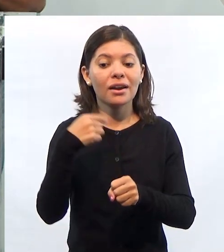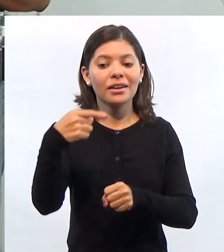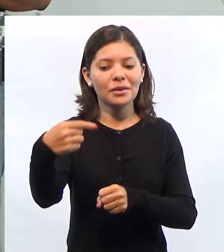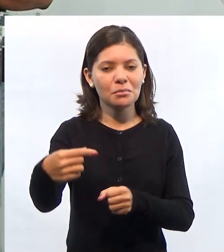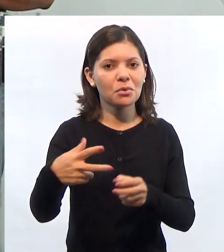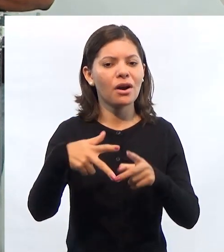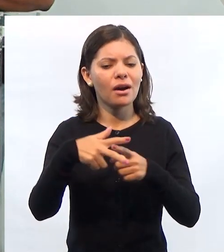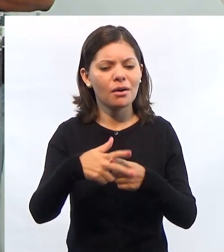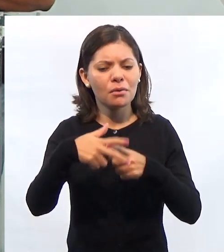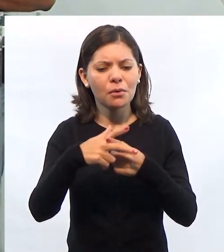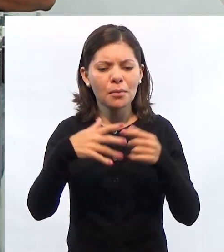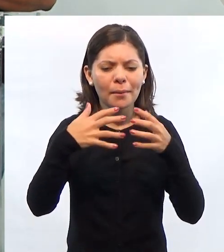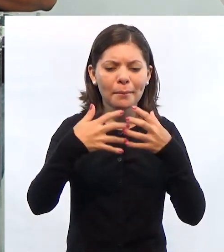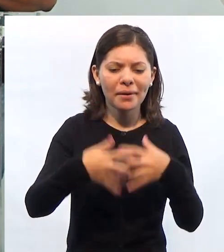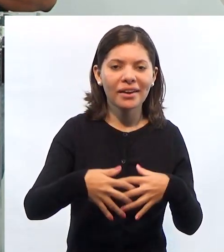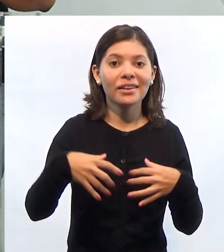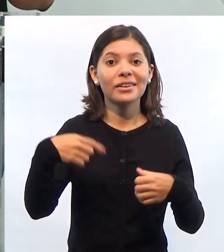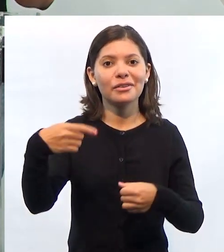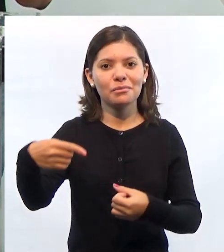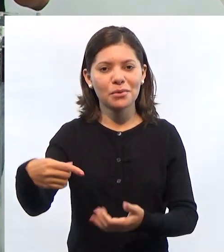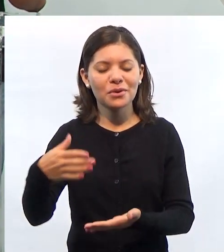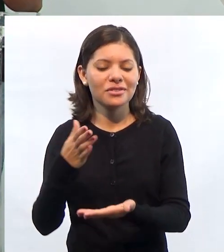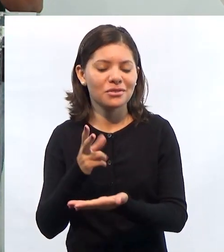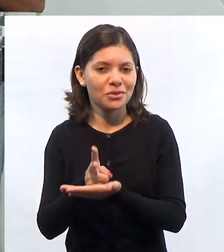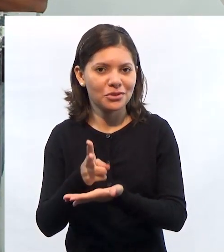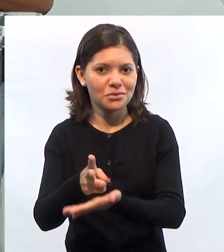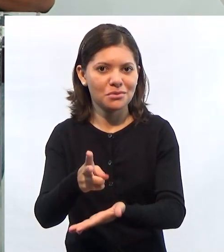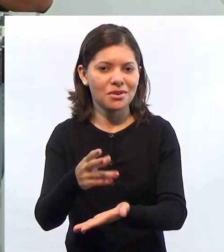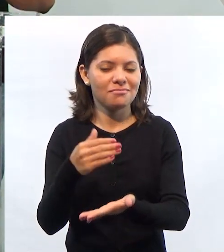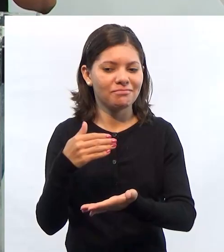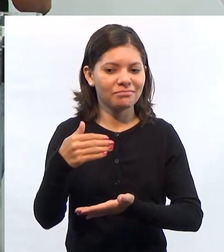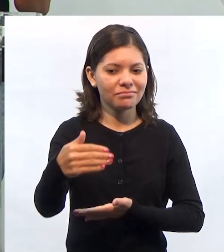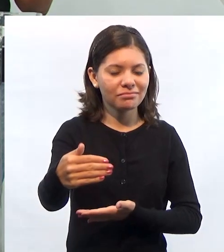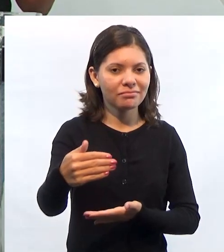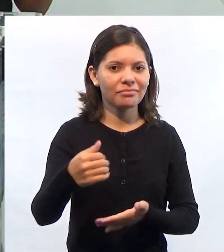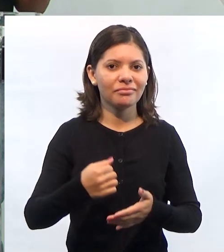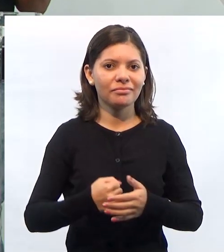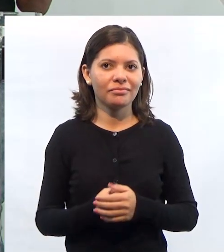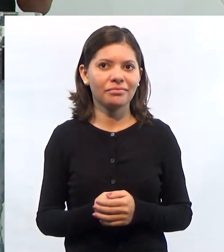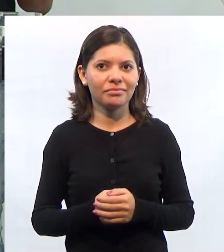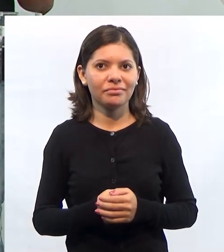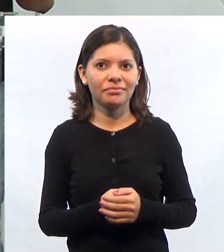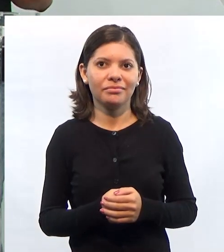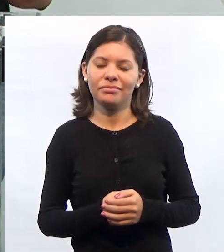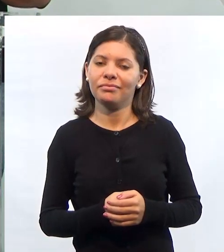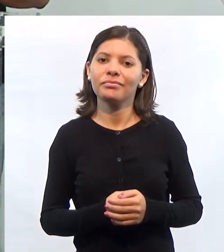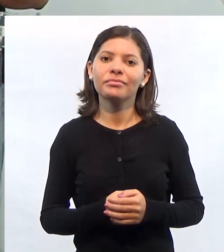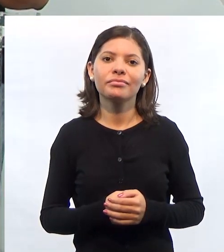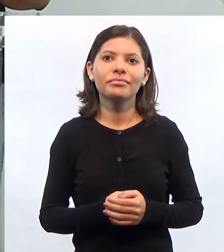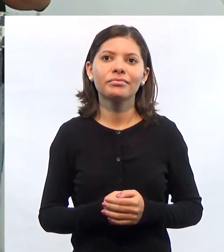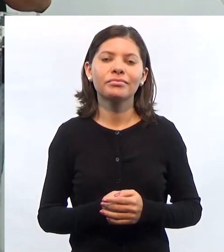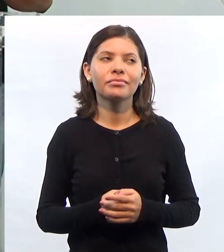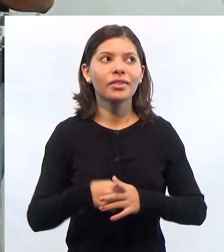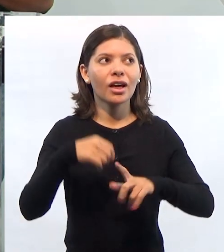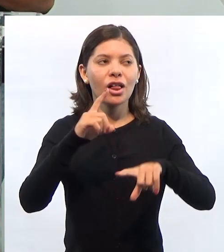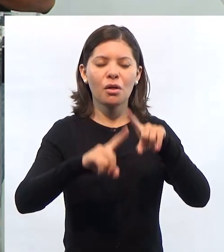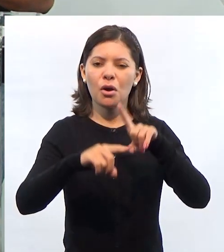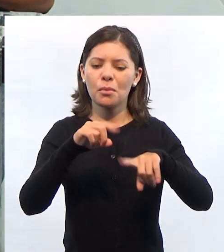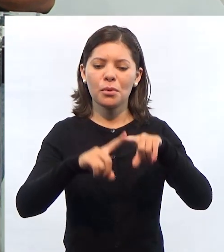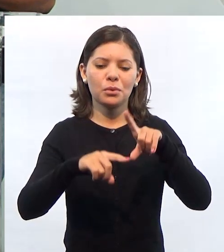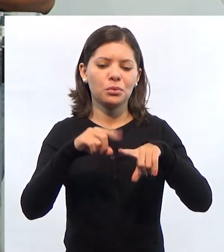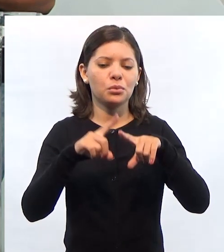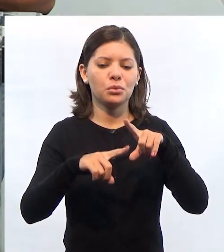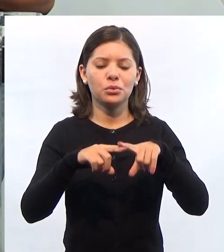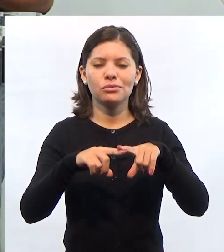regular novamente essa máquina então Aqueles quadriculadinhos não tem nada a ver com um produto remanufaturado e